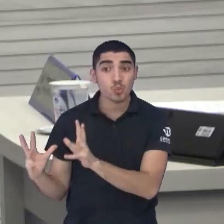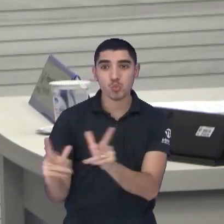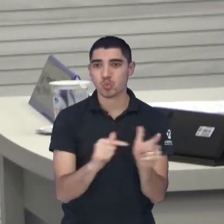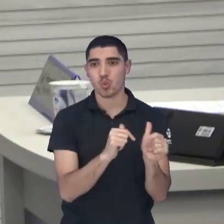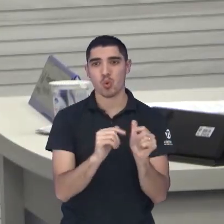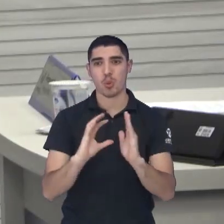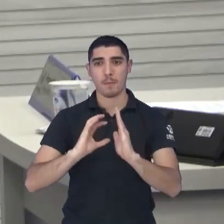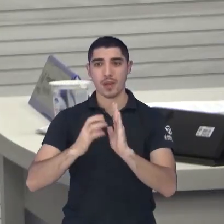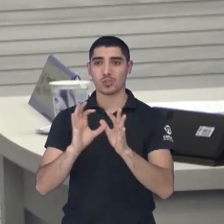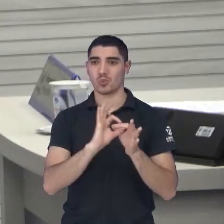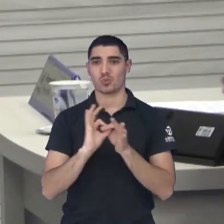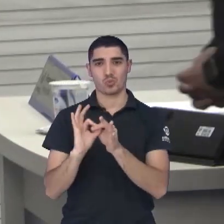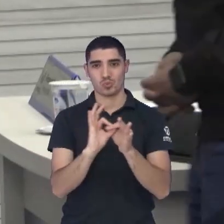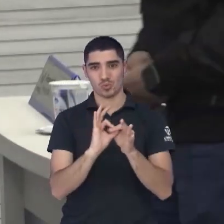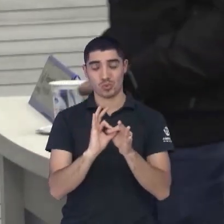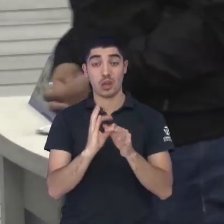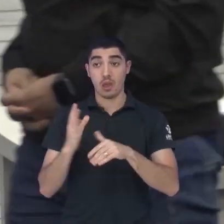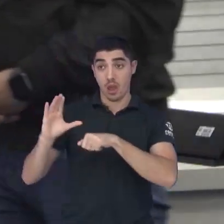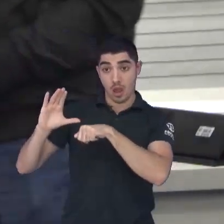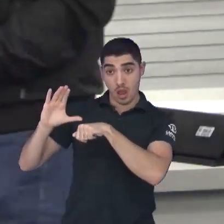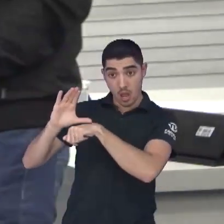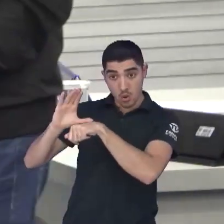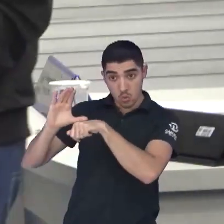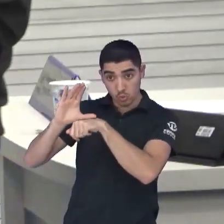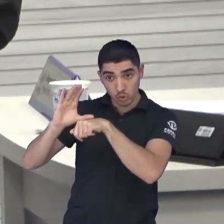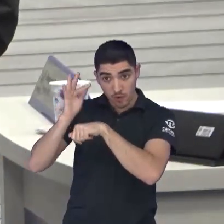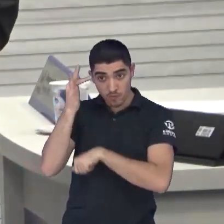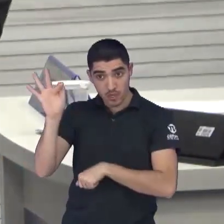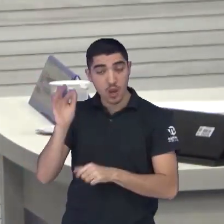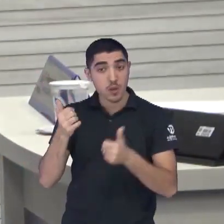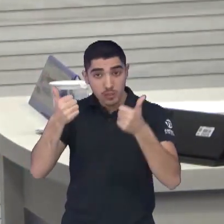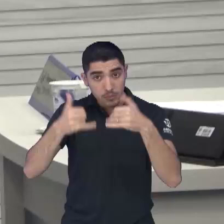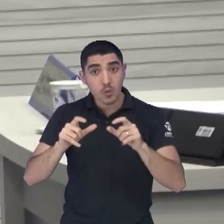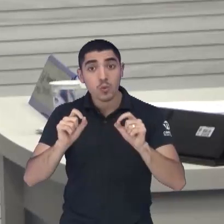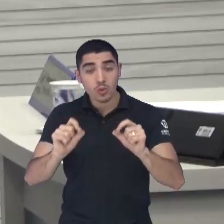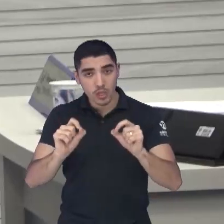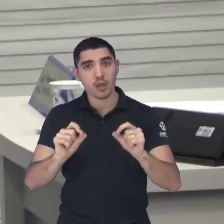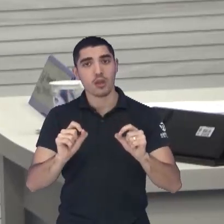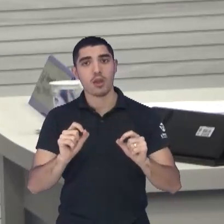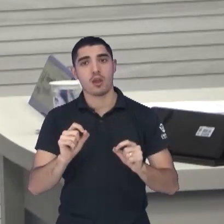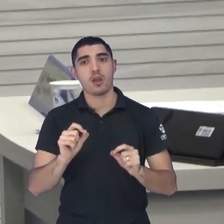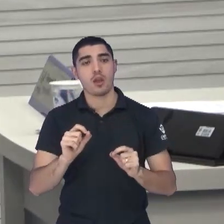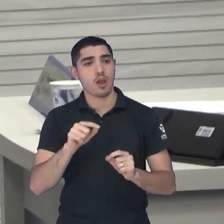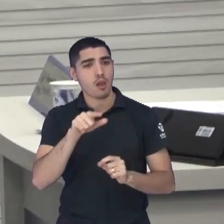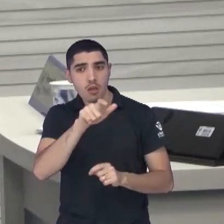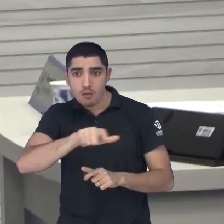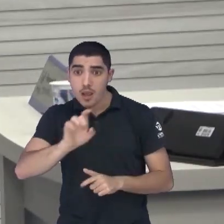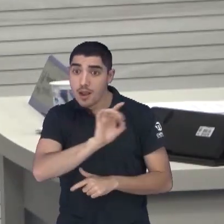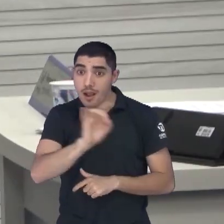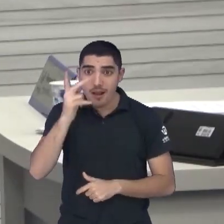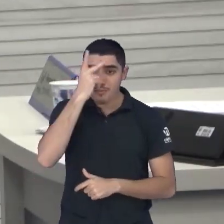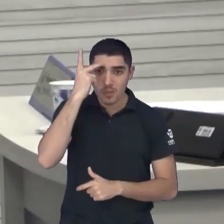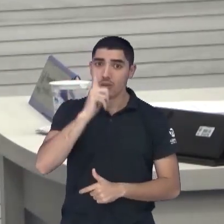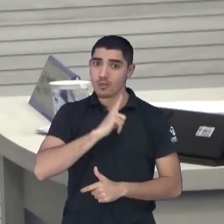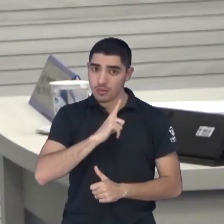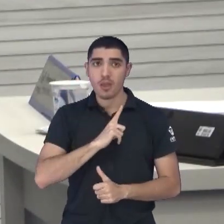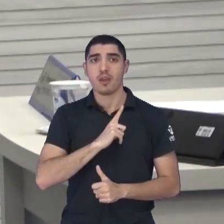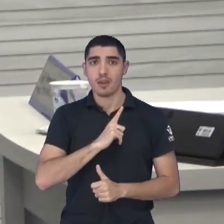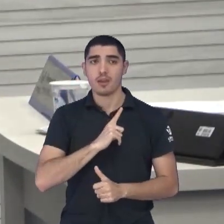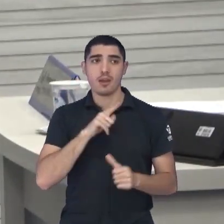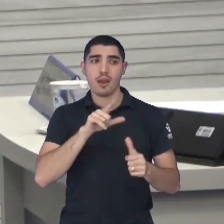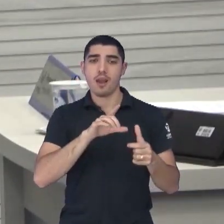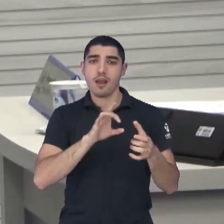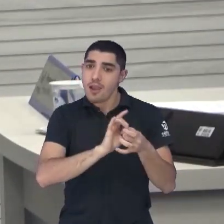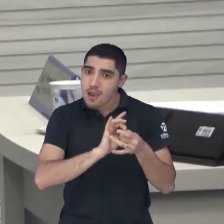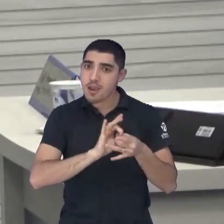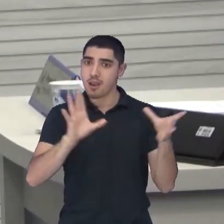nossa Constituição diz que os poderes são independentes e harmônicos, né, a gente tem harmonia com o Poder Executivo, mas esse projeto